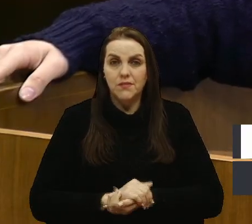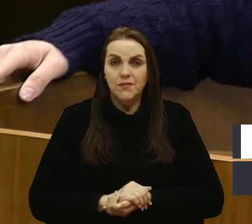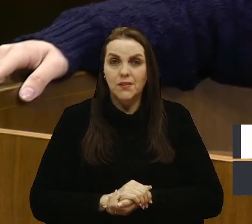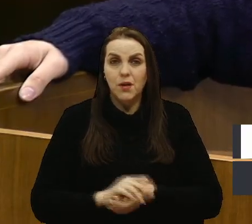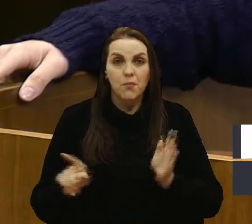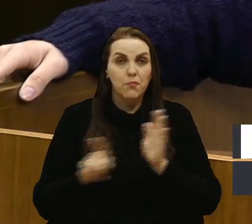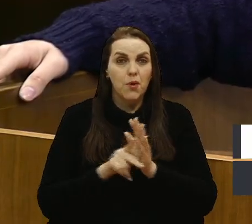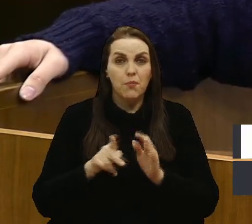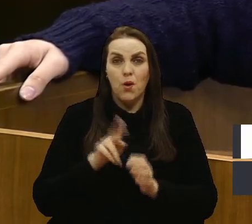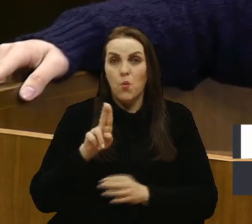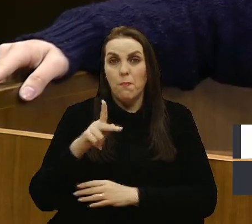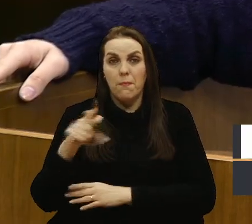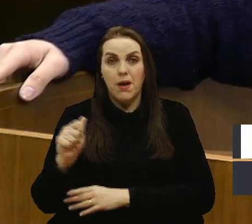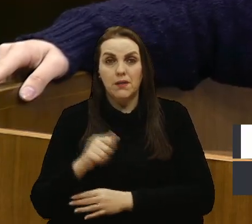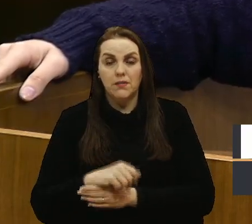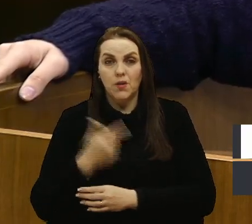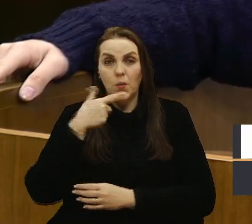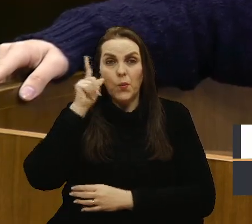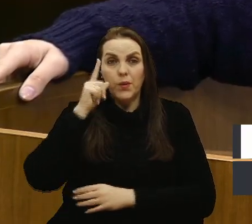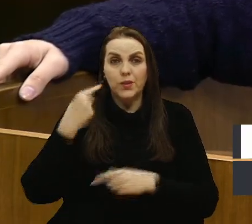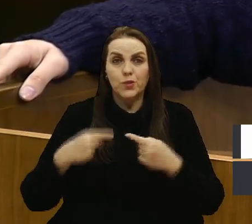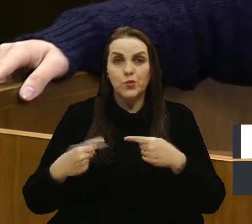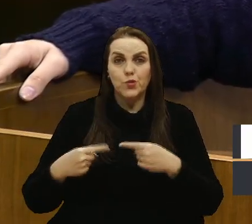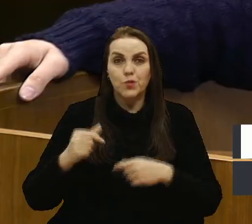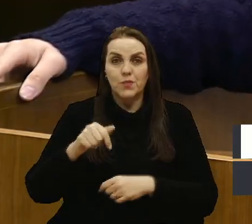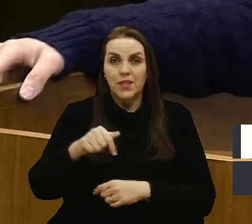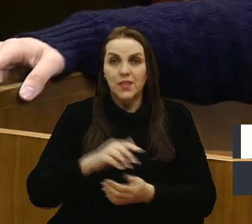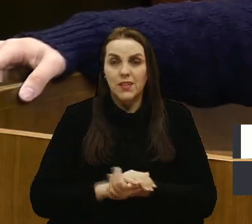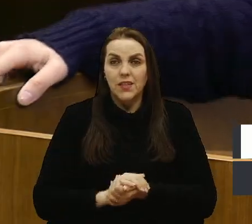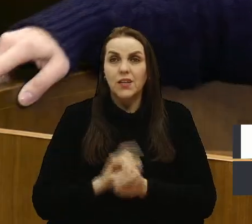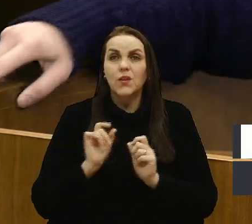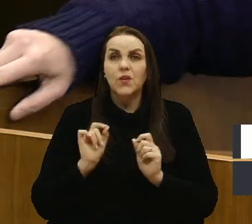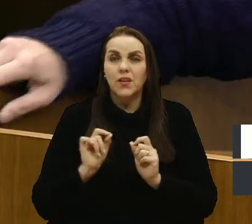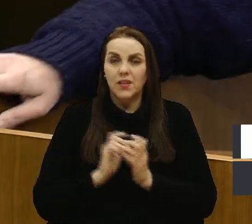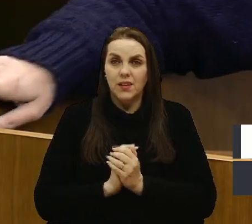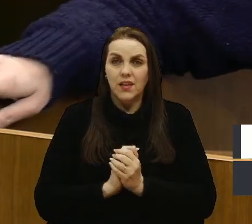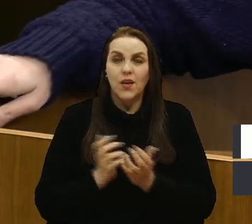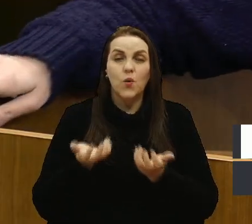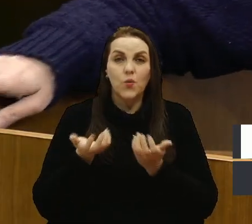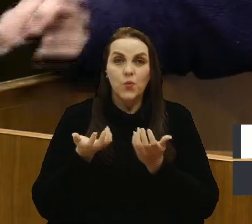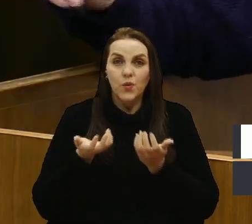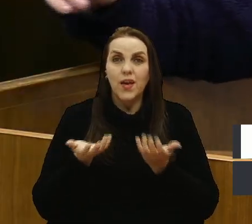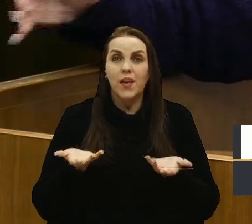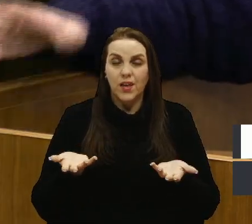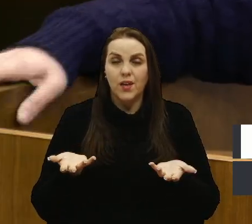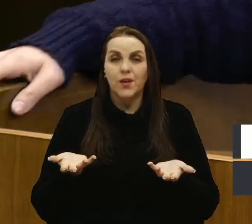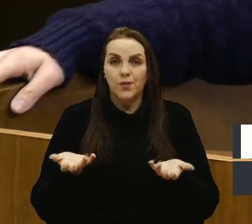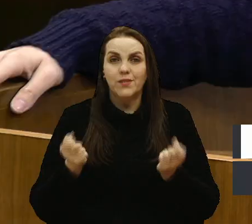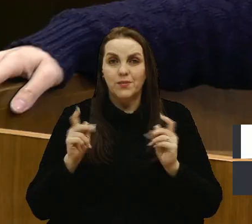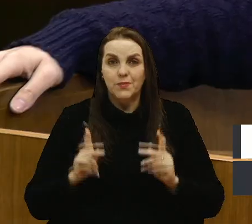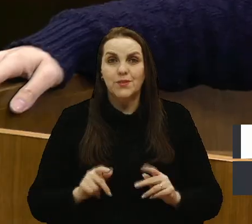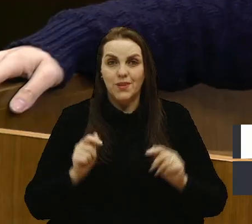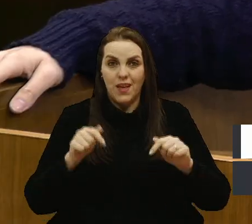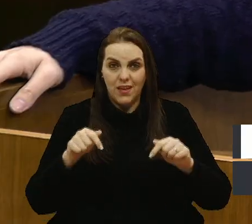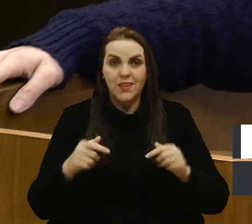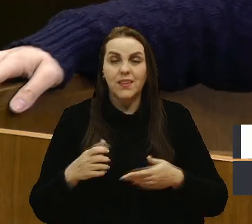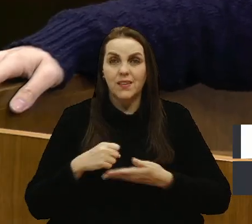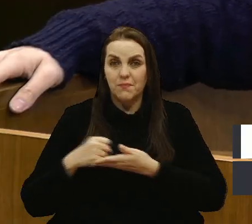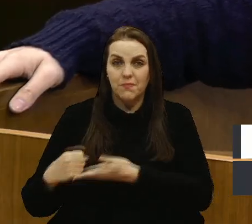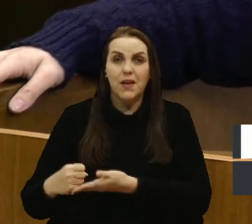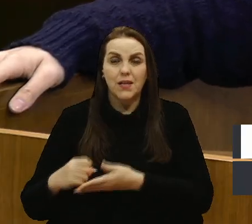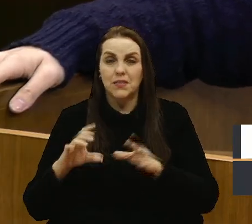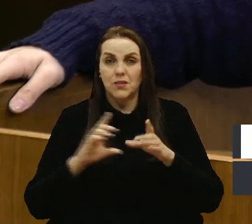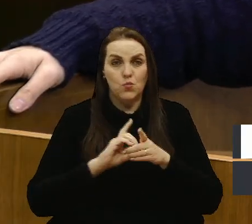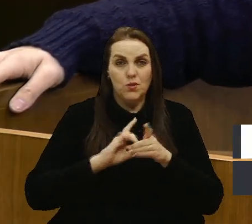próprias UPAs, ontem nós discutimos aqui, eu quero que o pessoal aqui, tanto da base quanto os